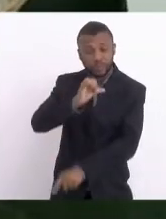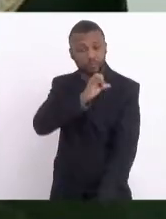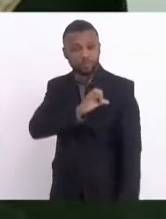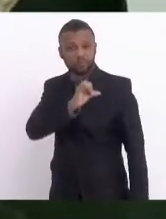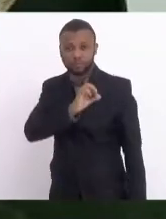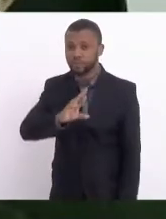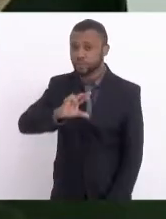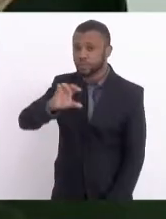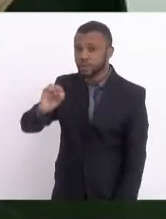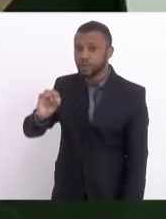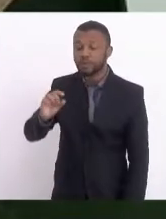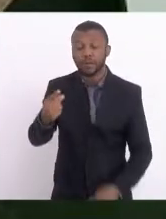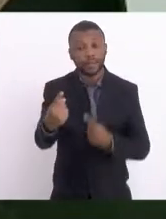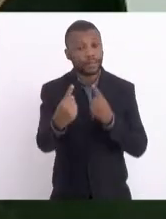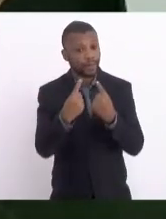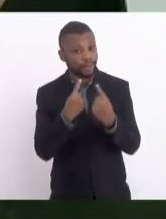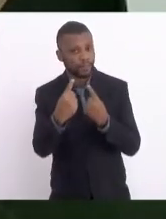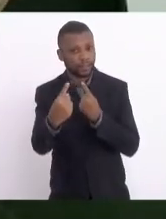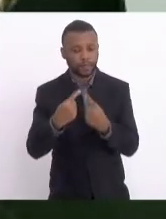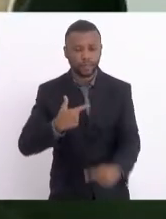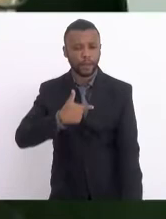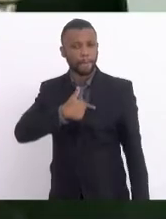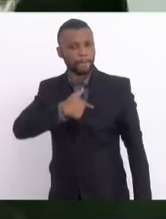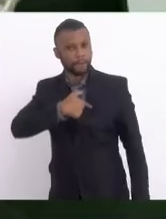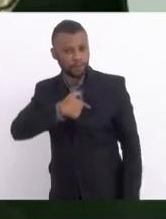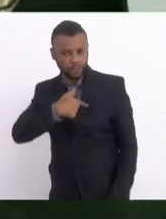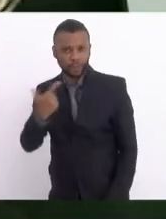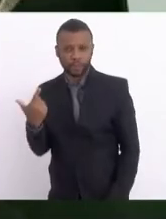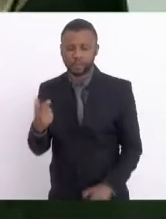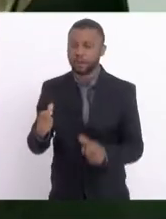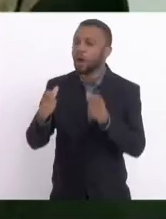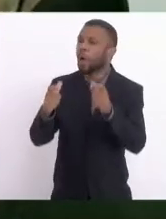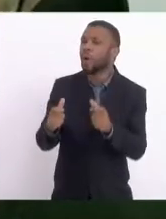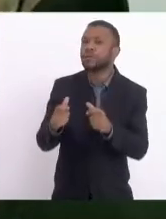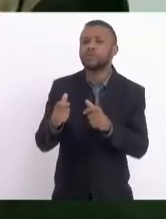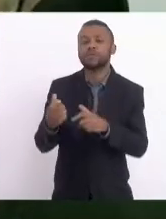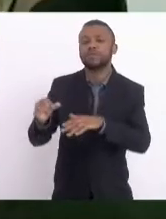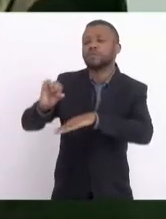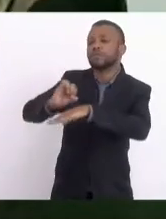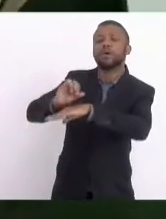Vargas, localizada no centro da cidade do Rio de Janeiro.